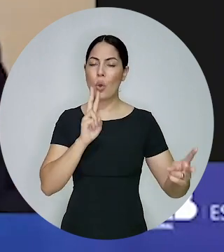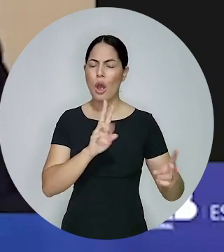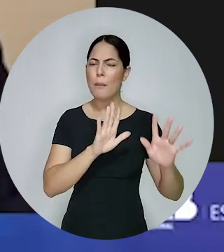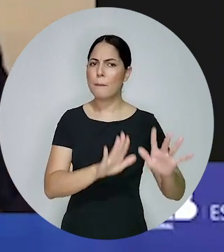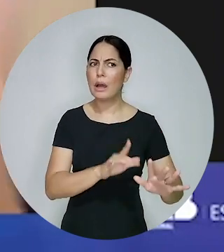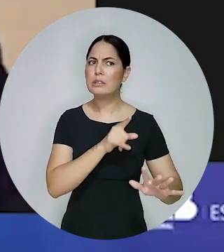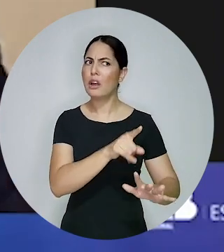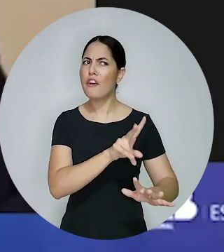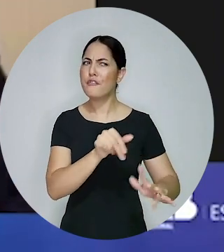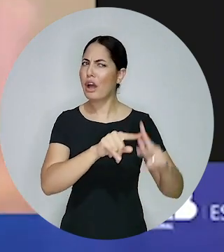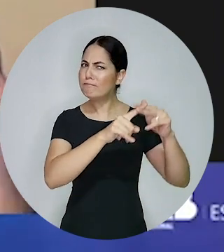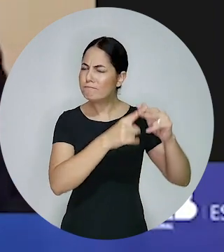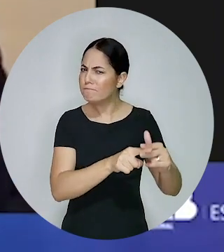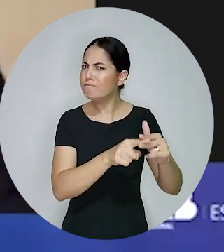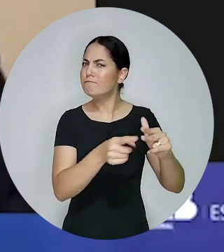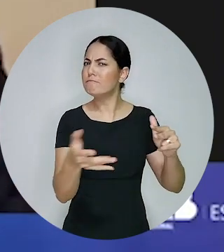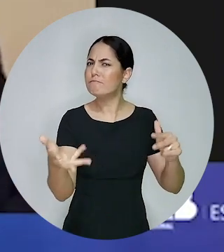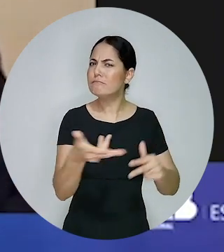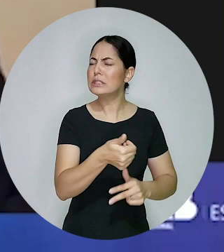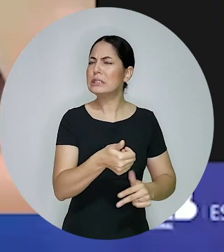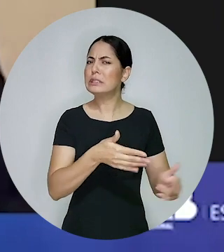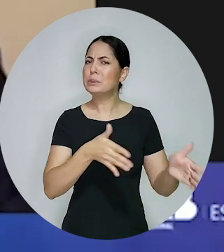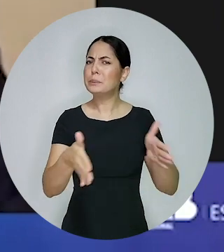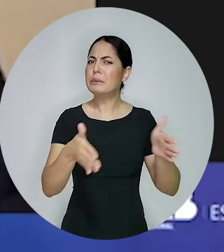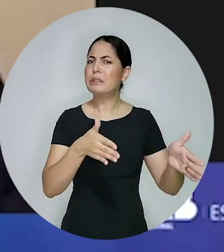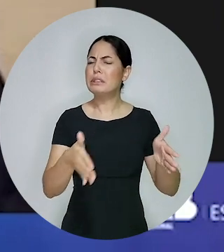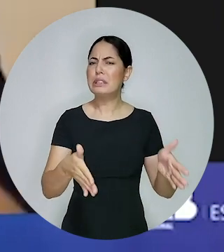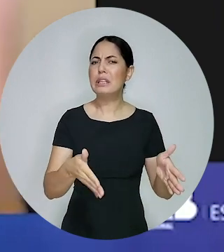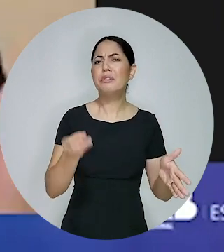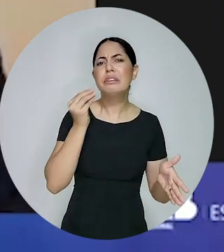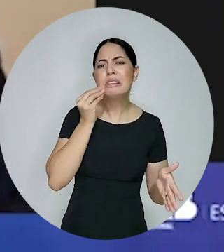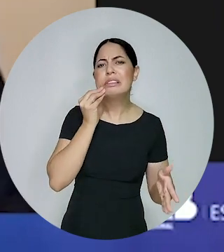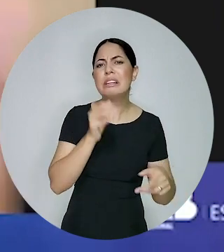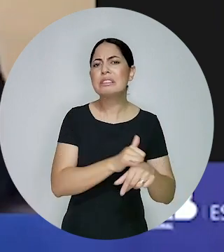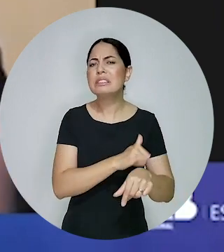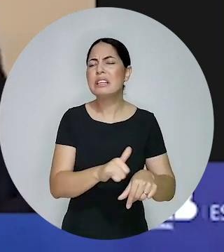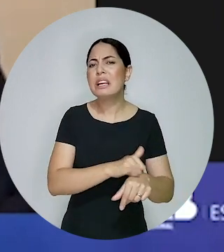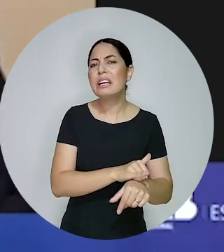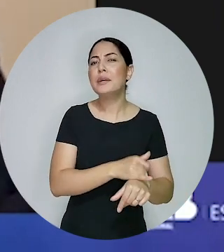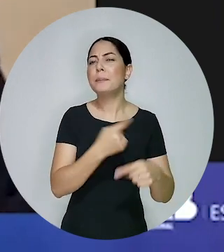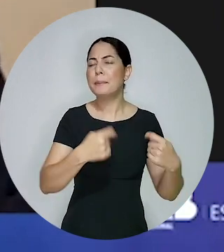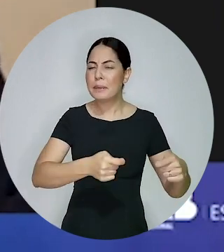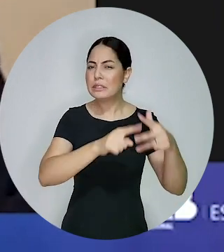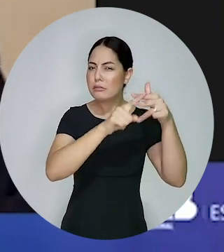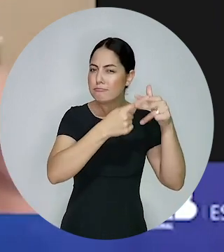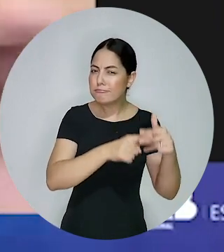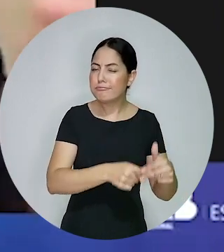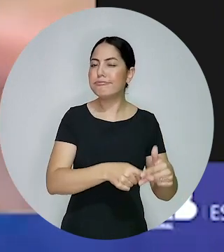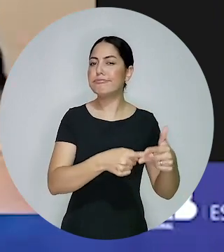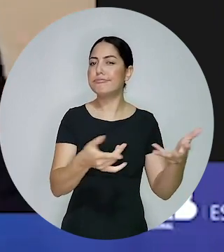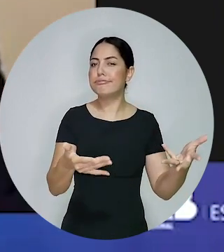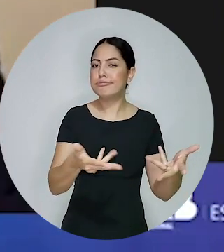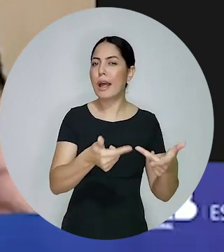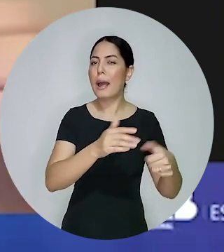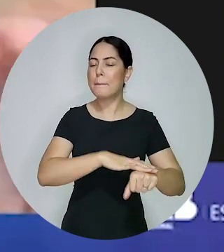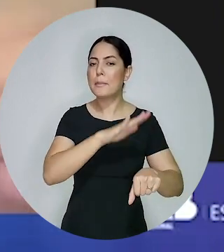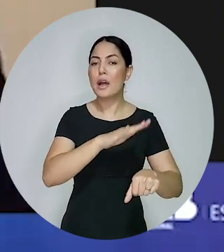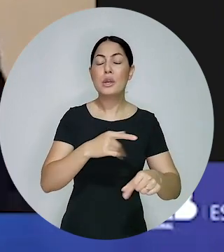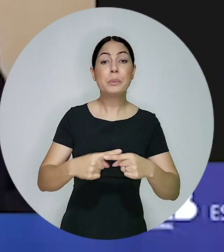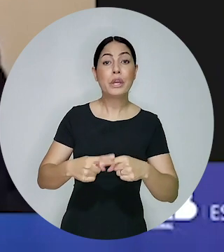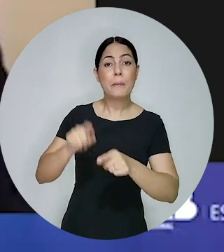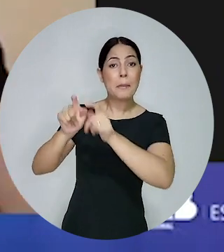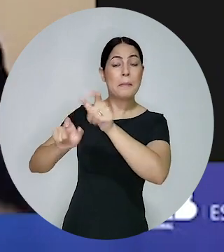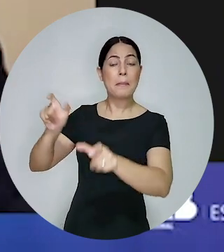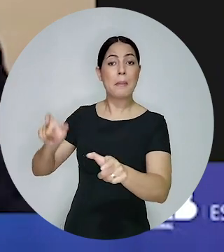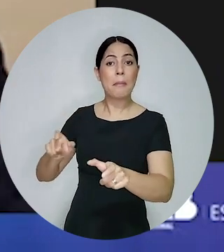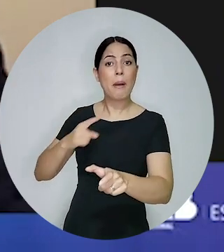que esse é um processo de aperfeiçoamento que vai levar um período de maturação, um certo tempo para realmente ficar ali de uma forma mais